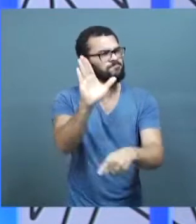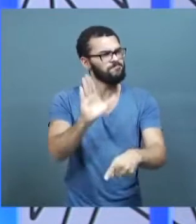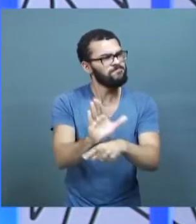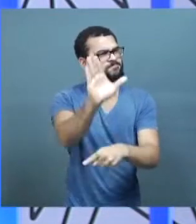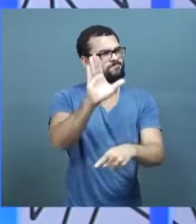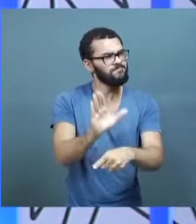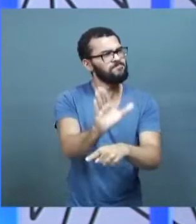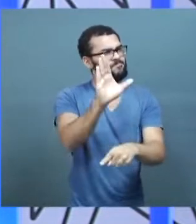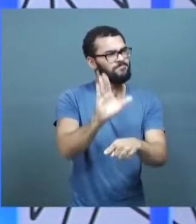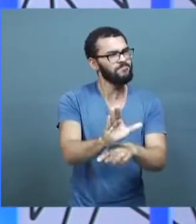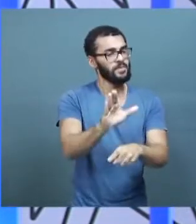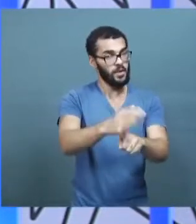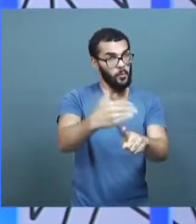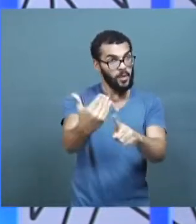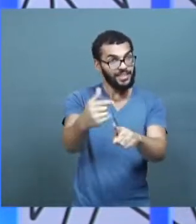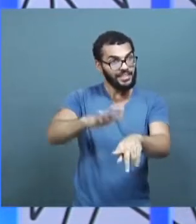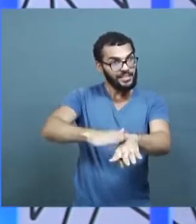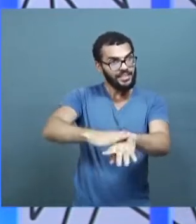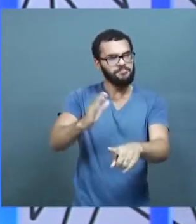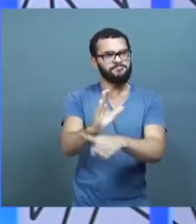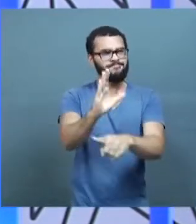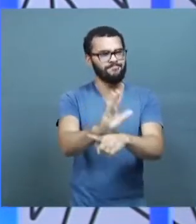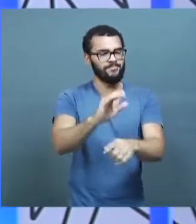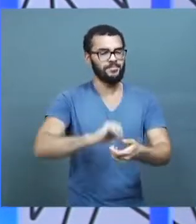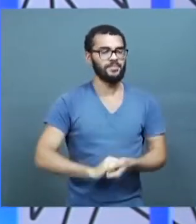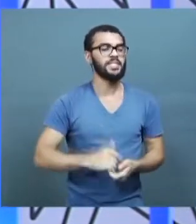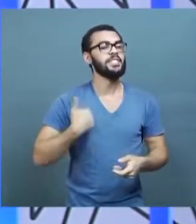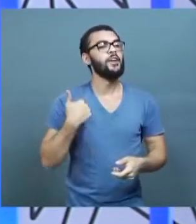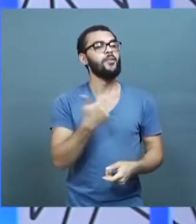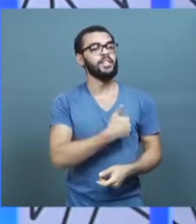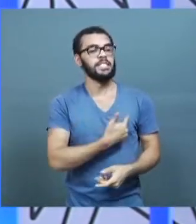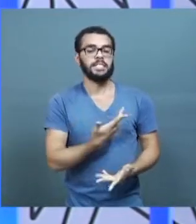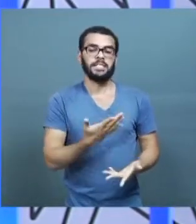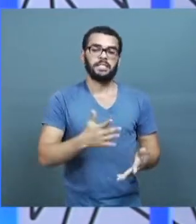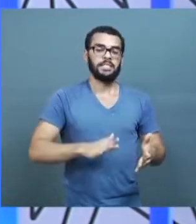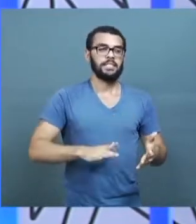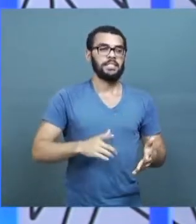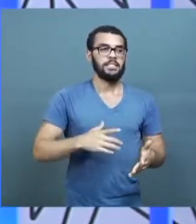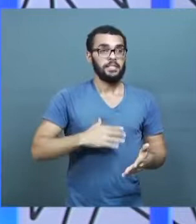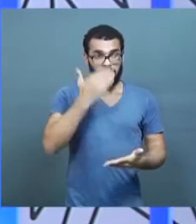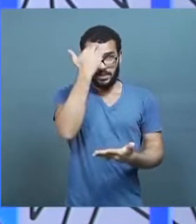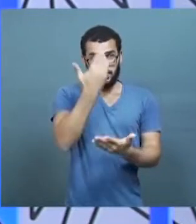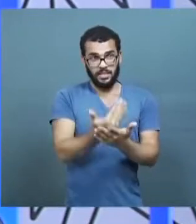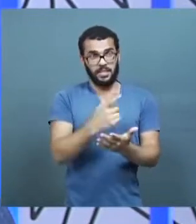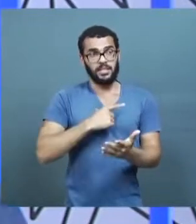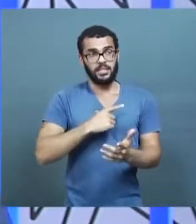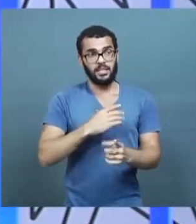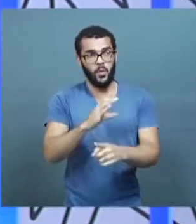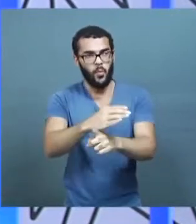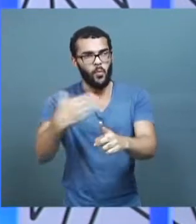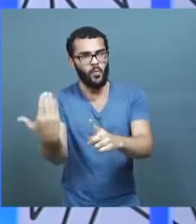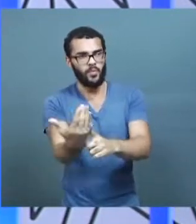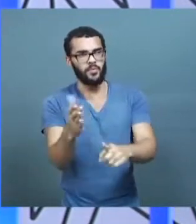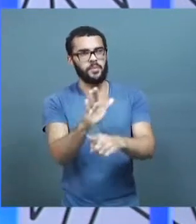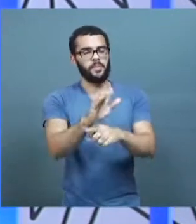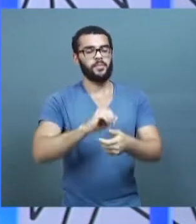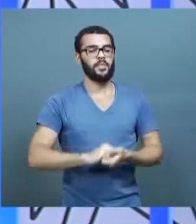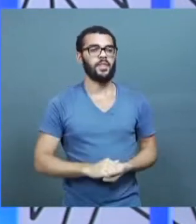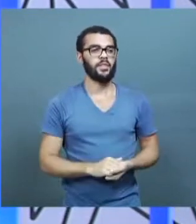contribui nesse processo. Então a gente agradece muito ter essa amplitude. Agradecemos também que quando nós fazemos um ato